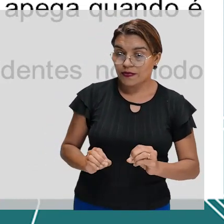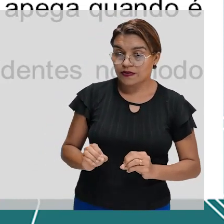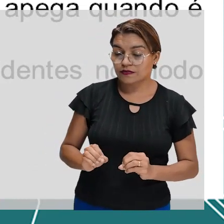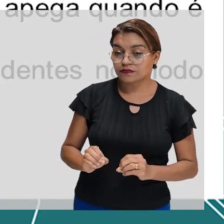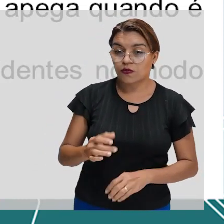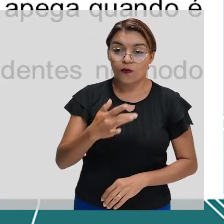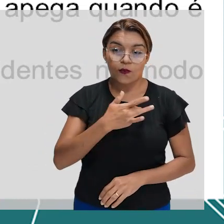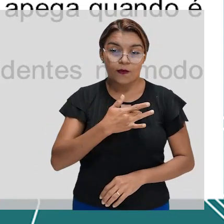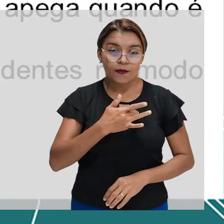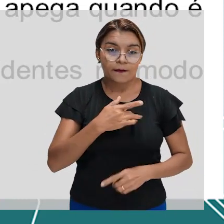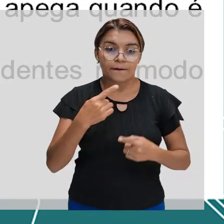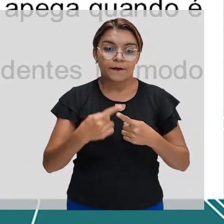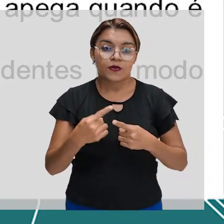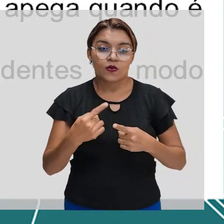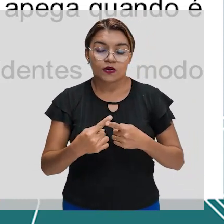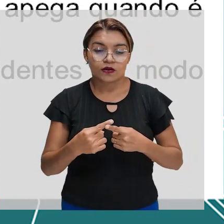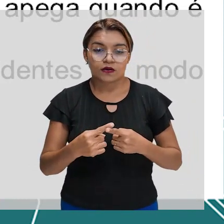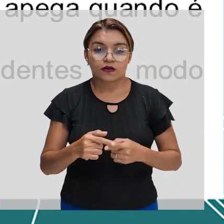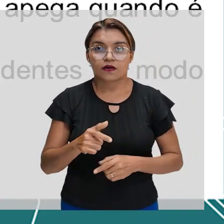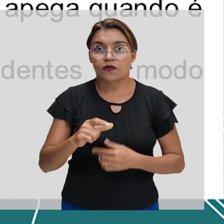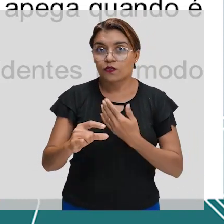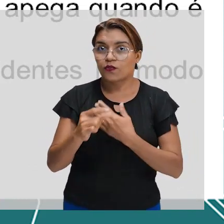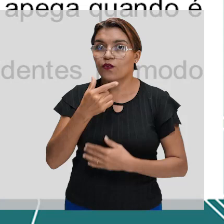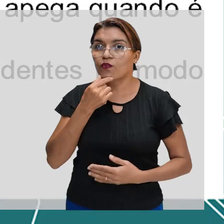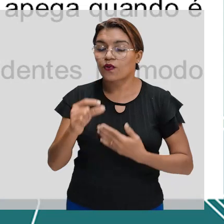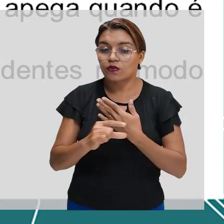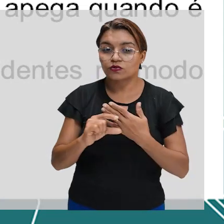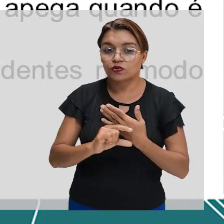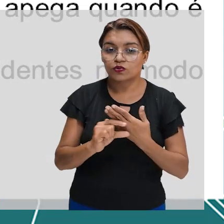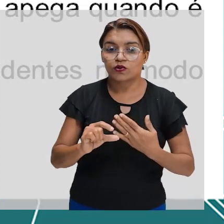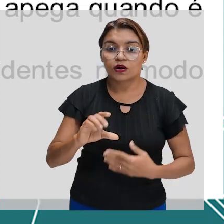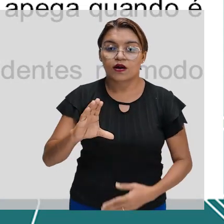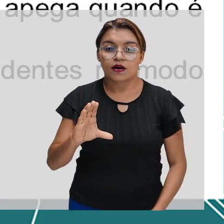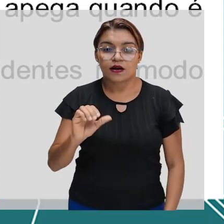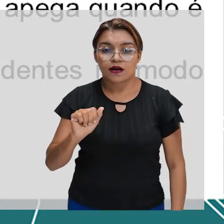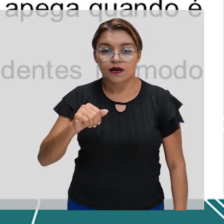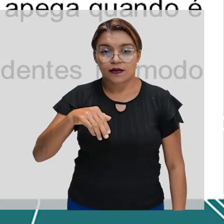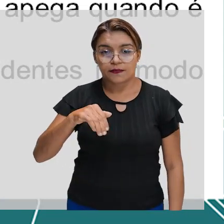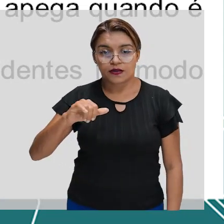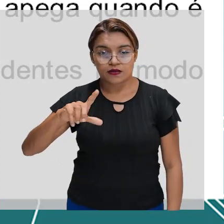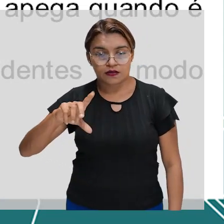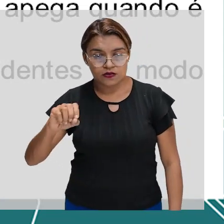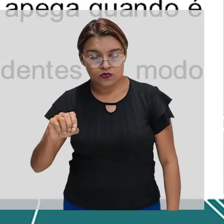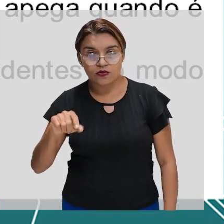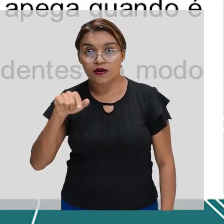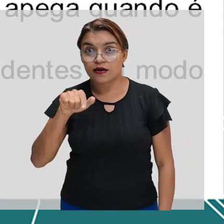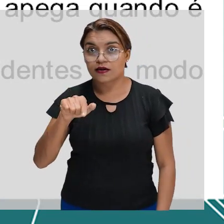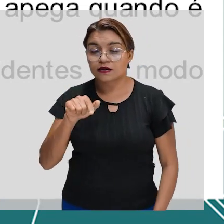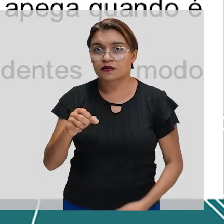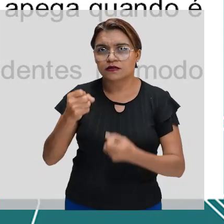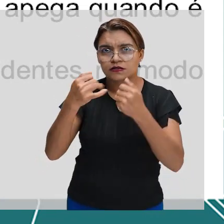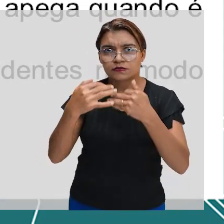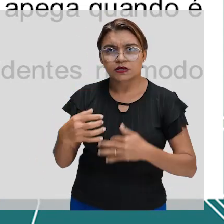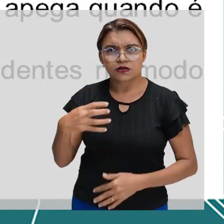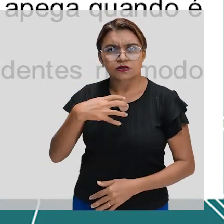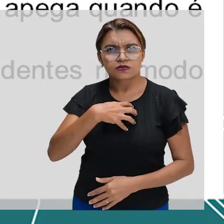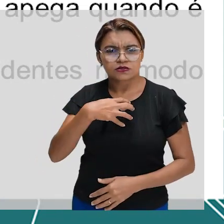porque o cabelo Castelo Branco é o autor ele valoriza o quê o sentimento nativista